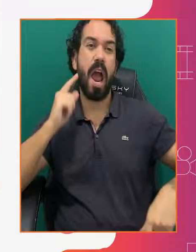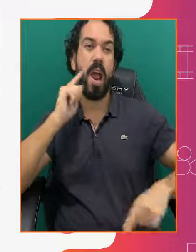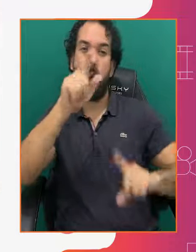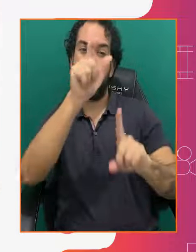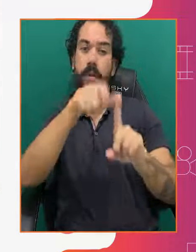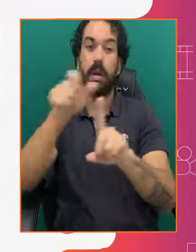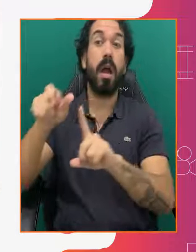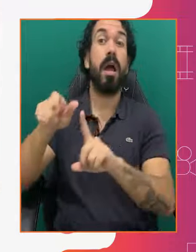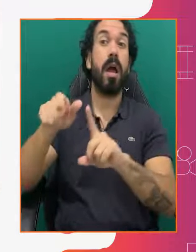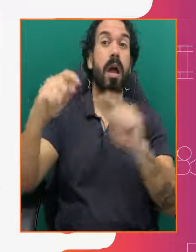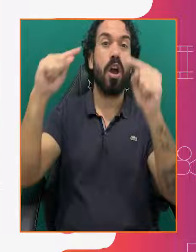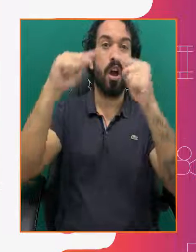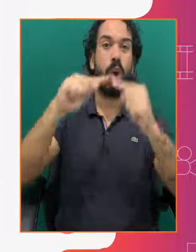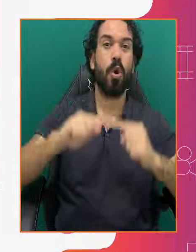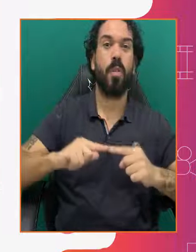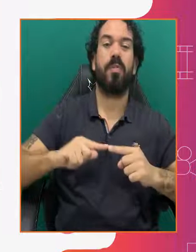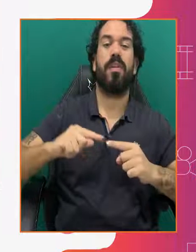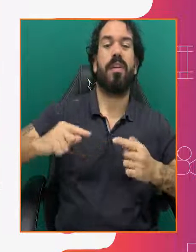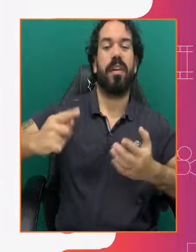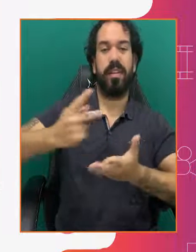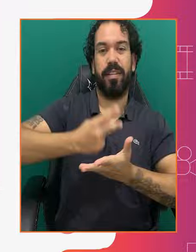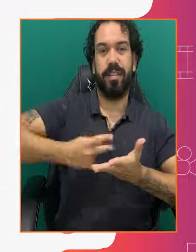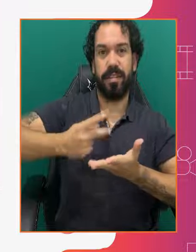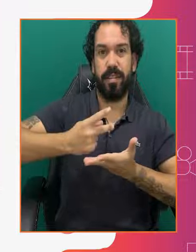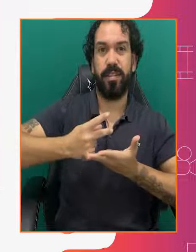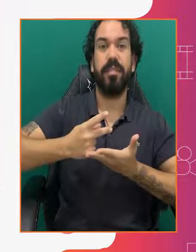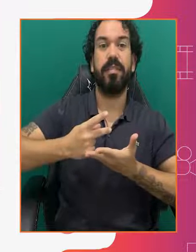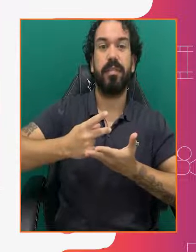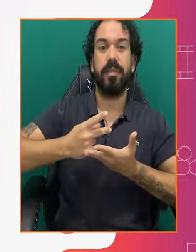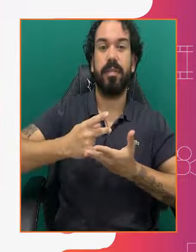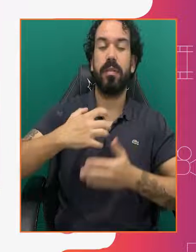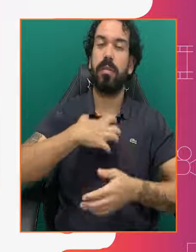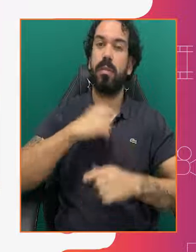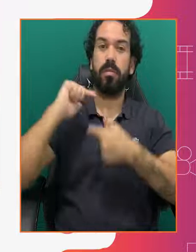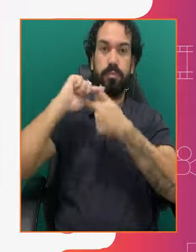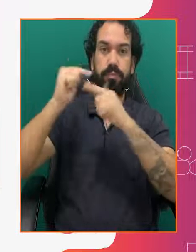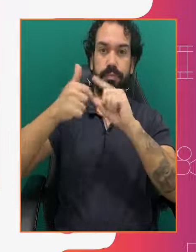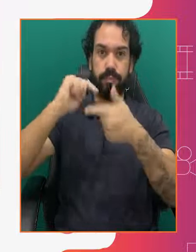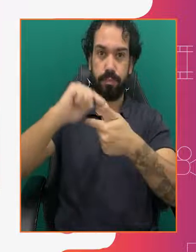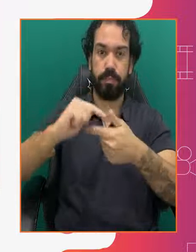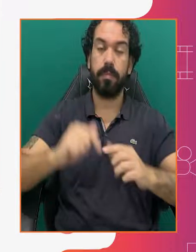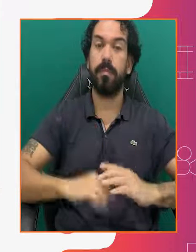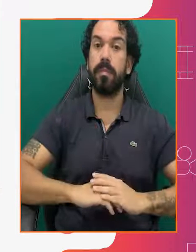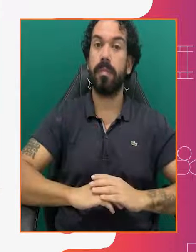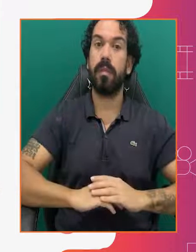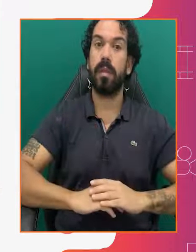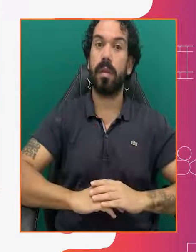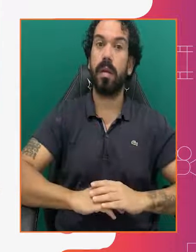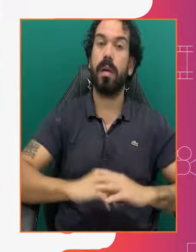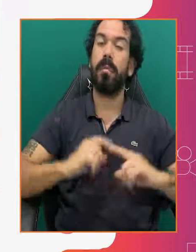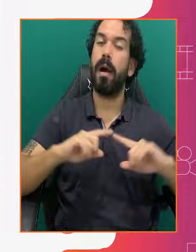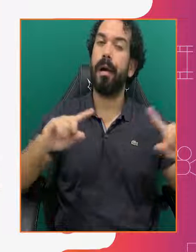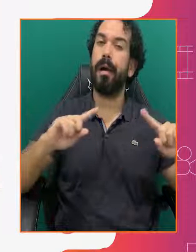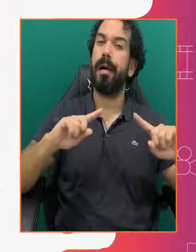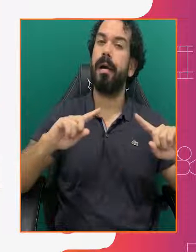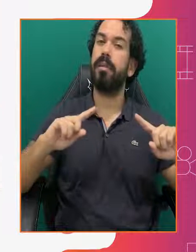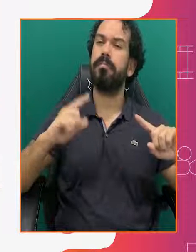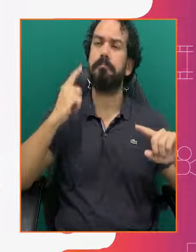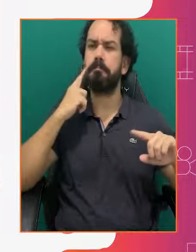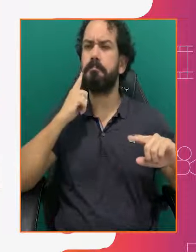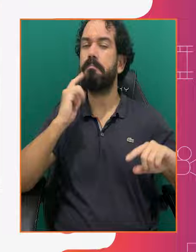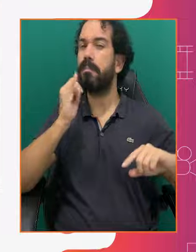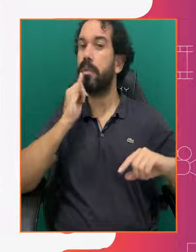a personagem combinasse com o resto da animação, que era desenhada de maneira tradicional. Mas depois,